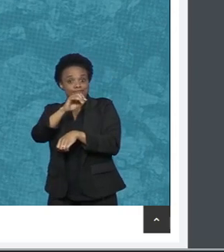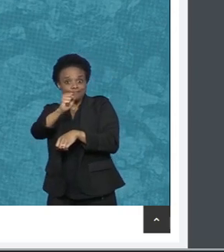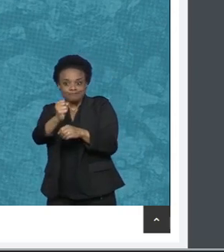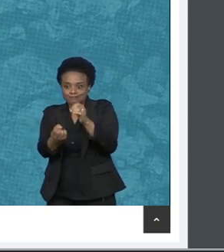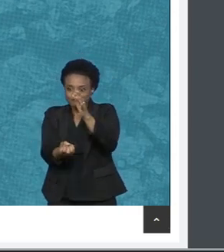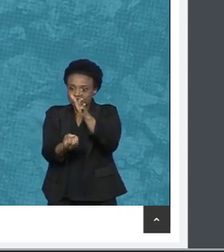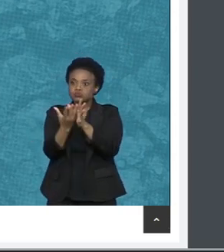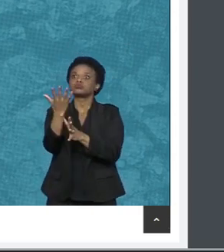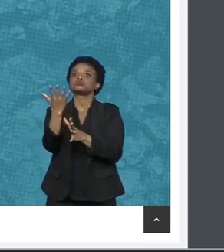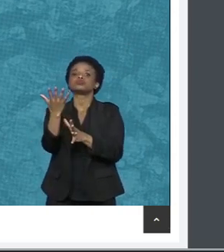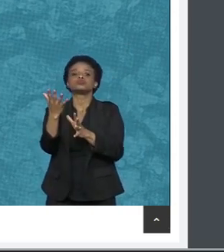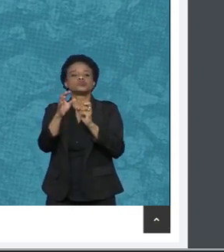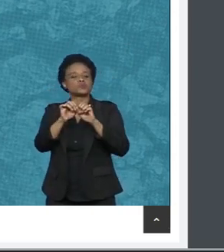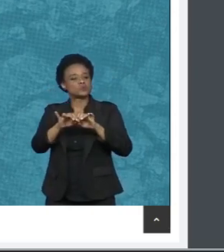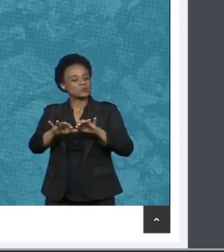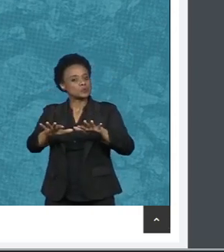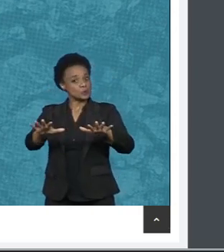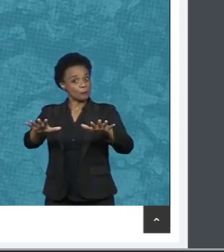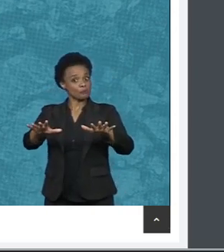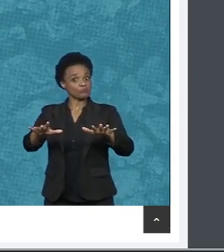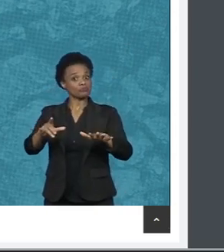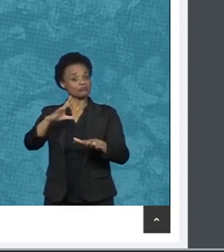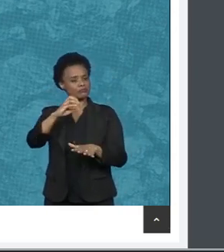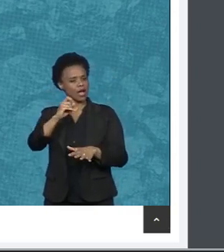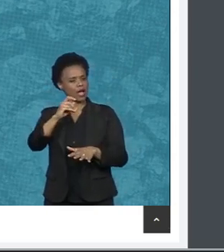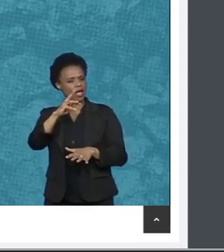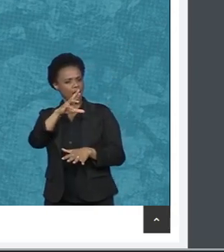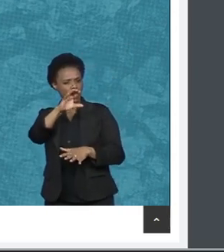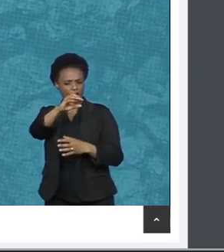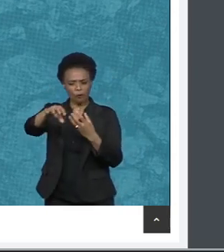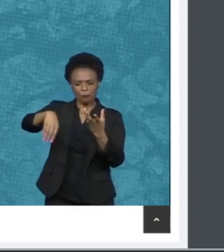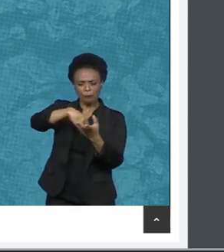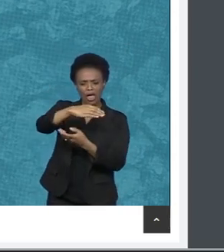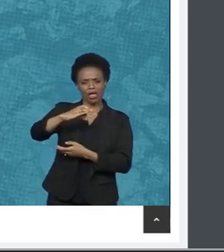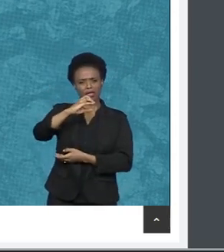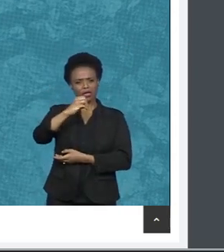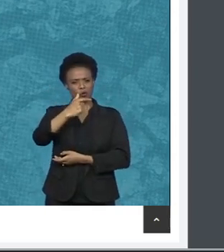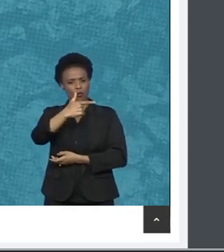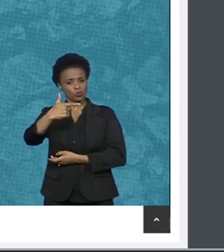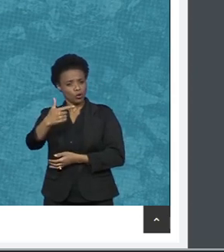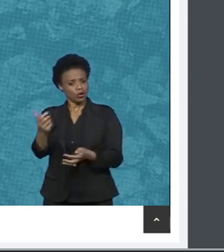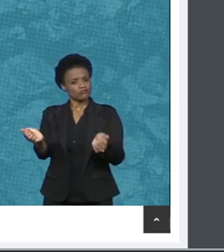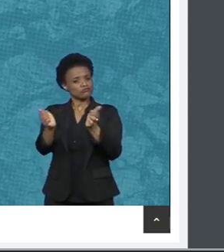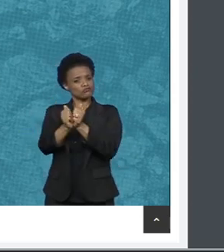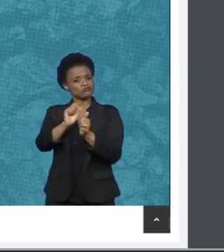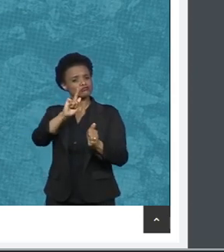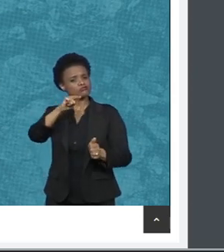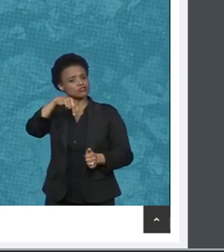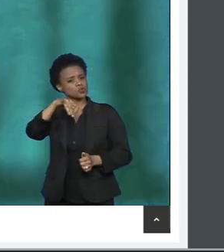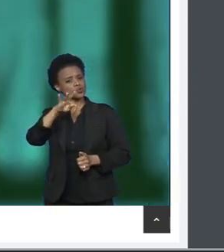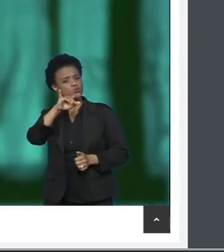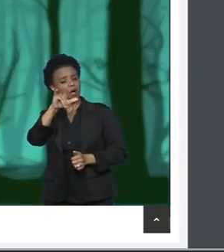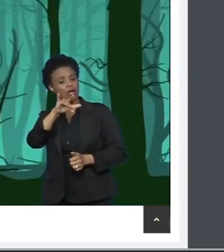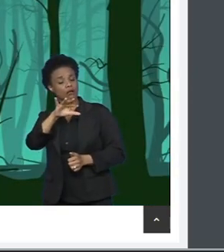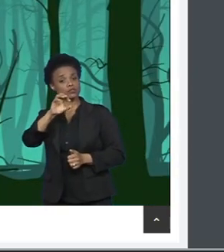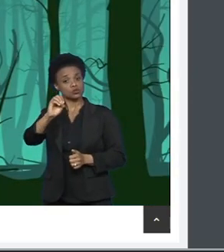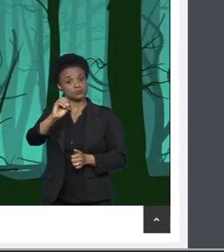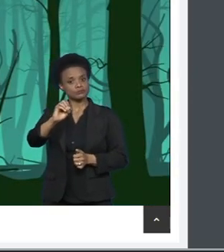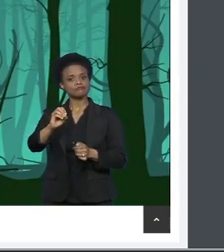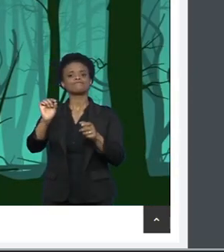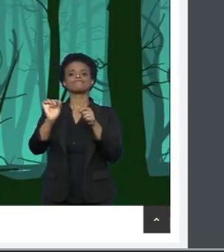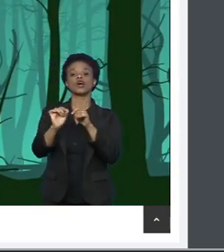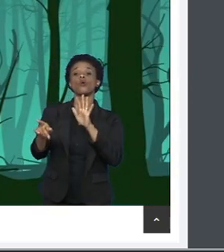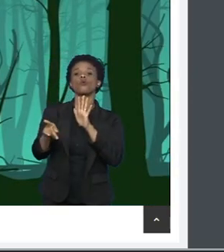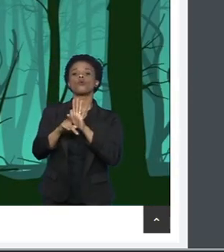é constituído de uma mistura entre carbono e outros compostos, como o quartzo. Sua formação acontece a partir de